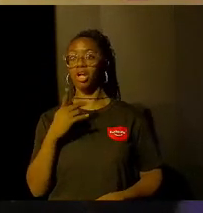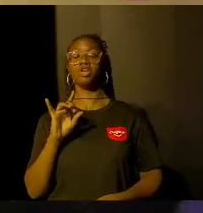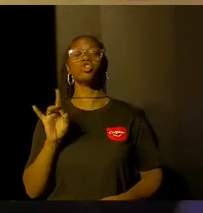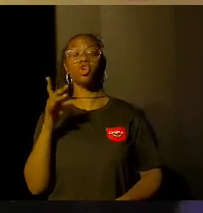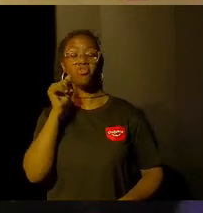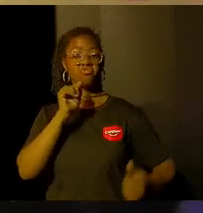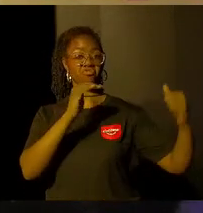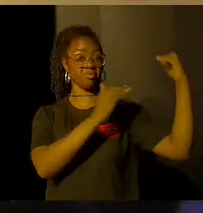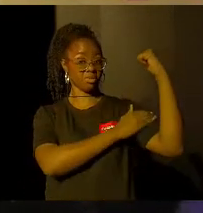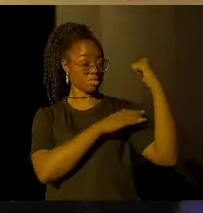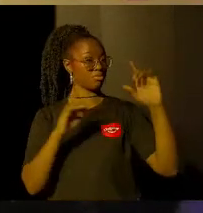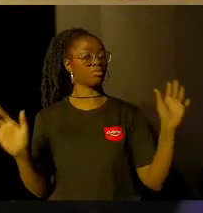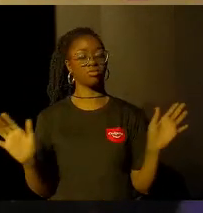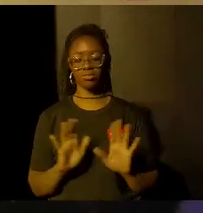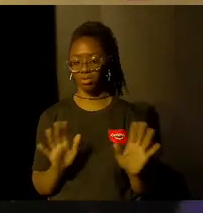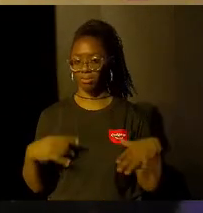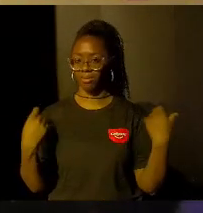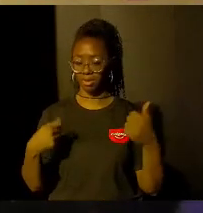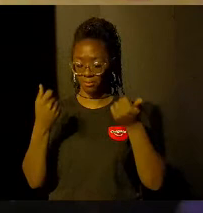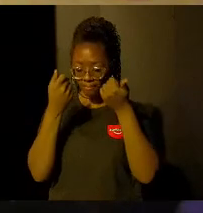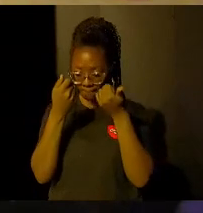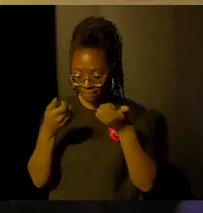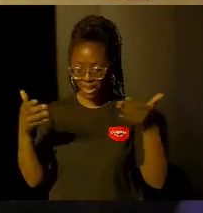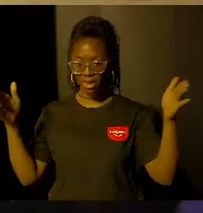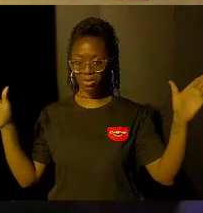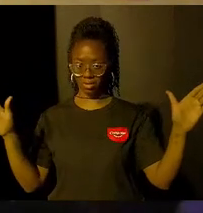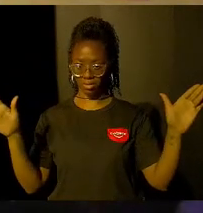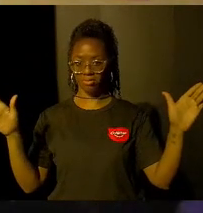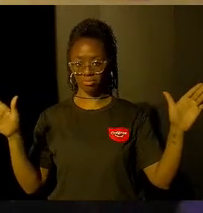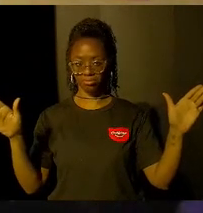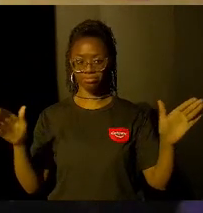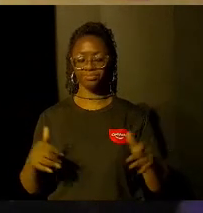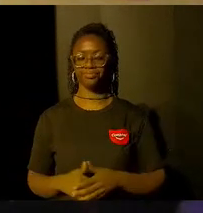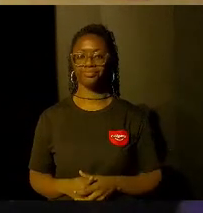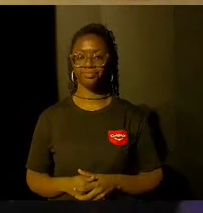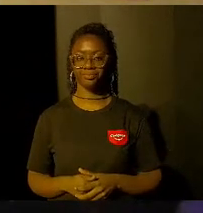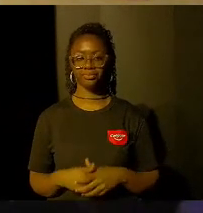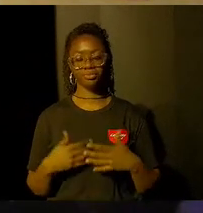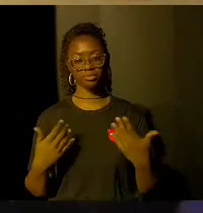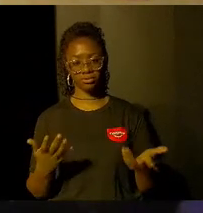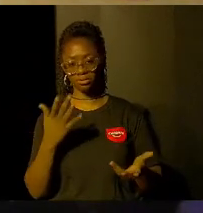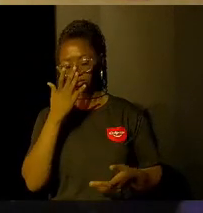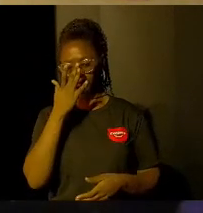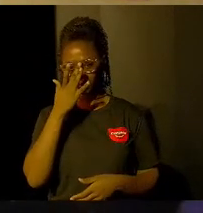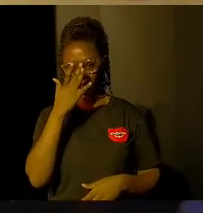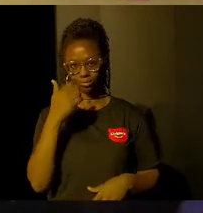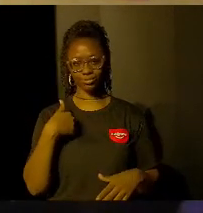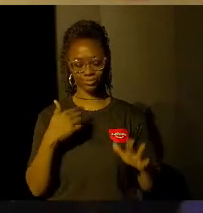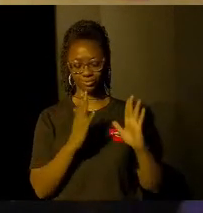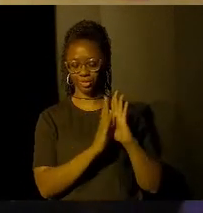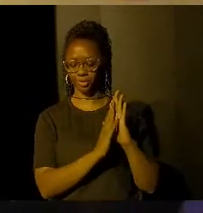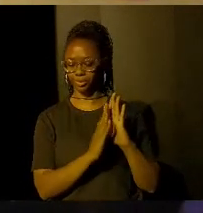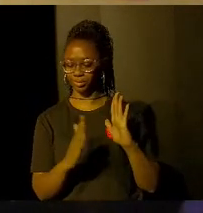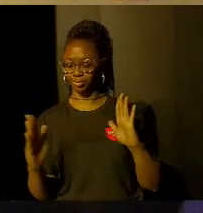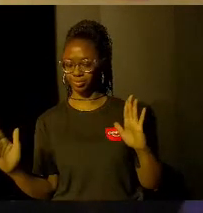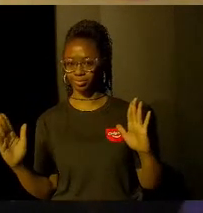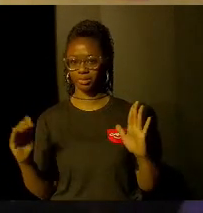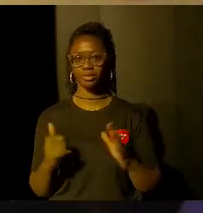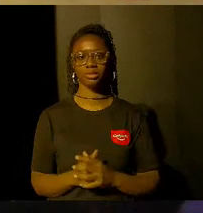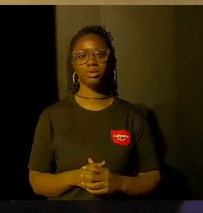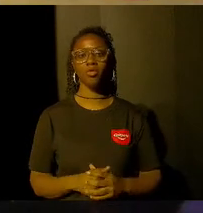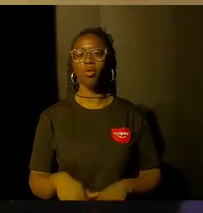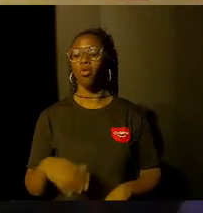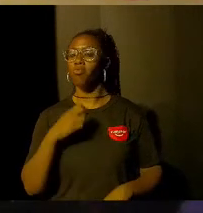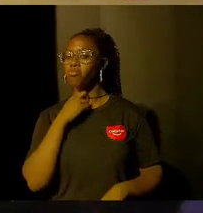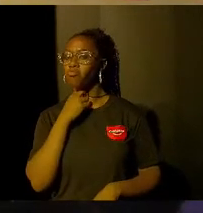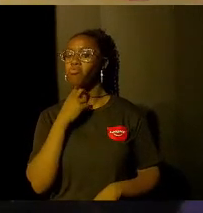a gente precisava ampliar um pouco o referencial e eu organizei uma coletânea que chama vozes insurgentes de